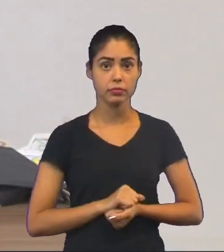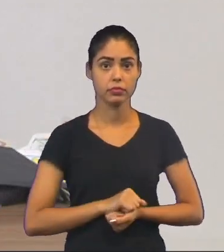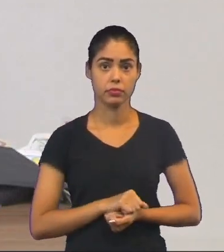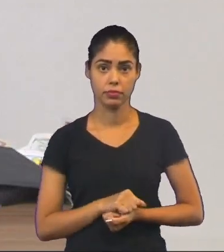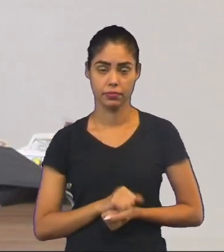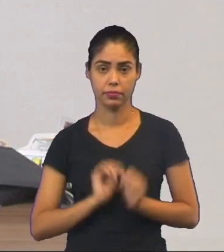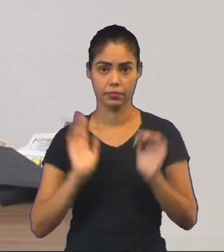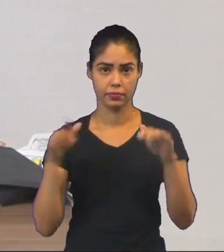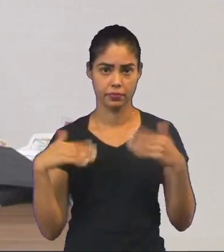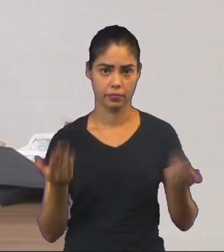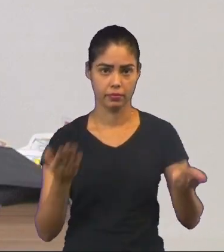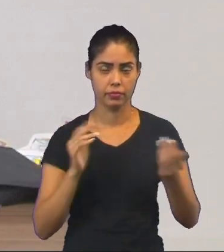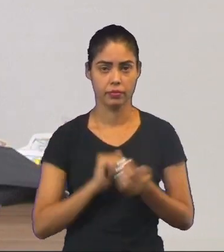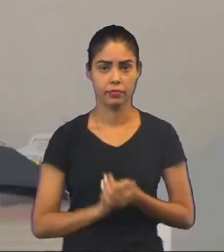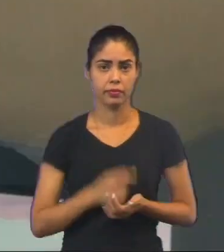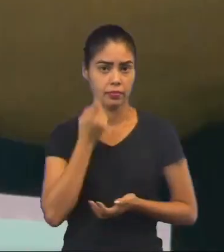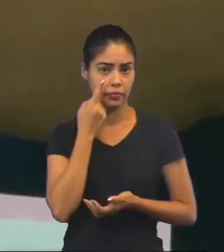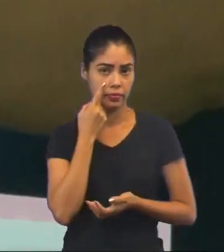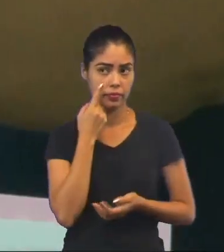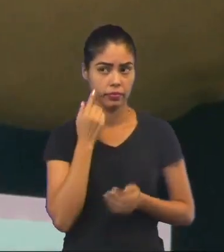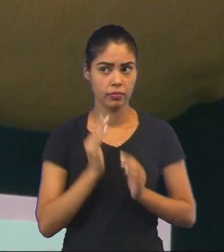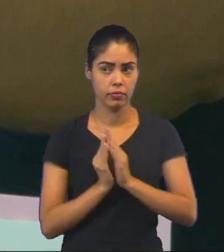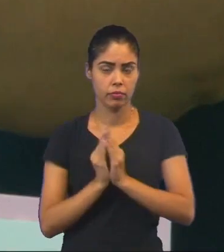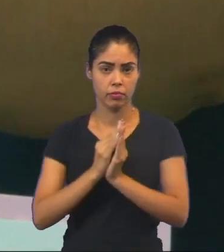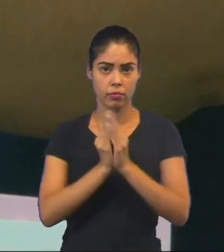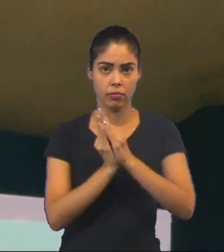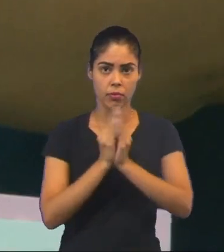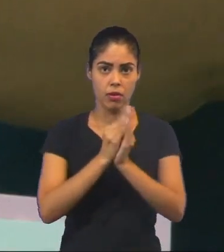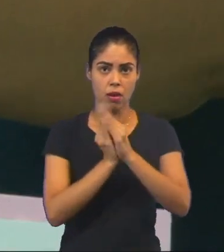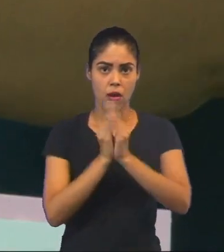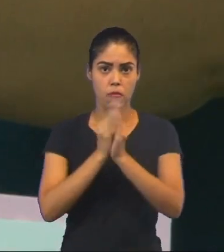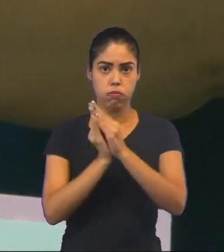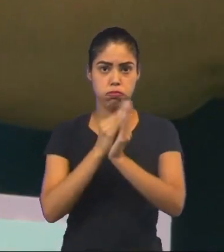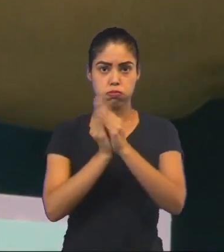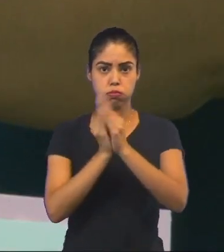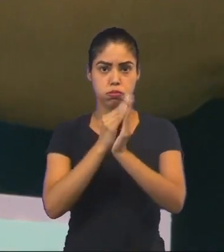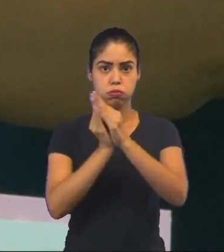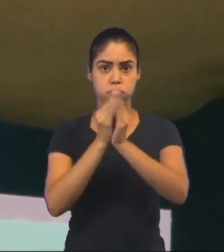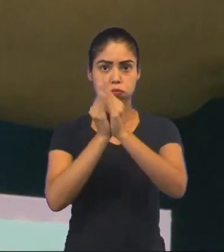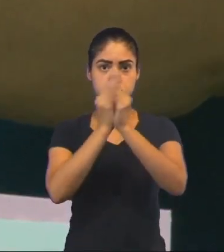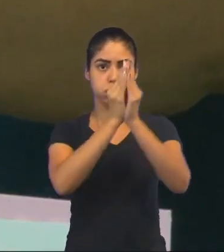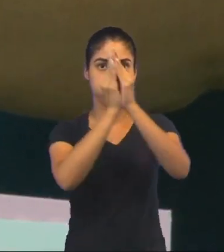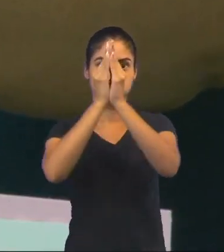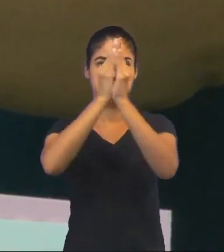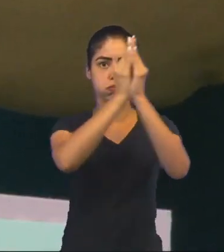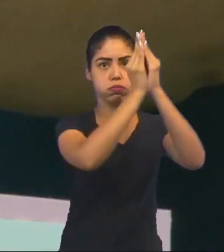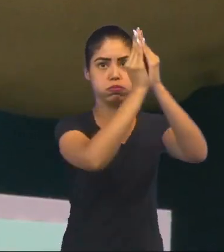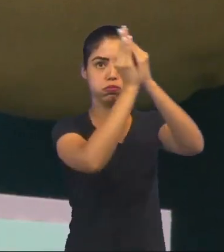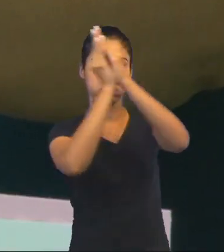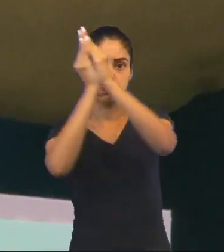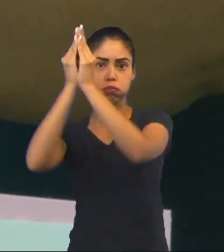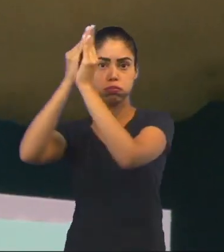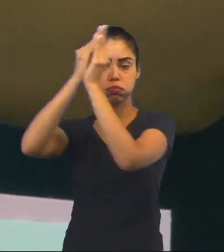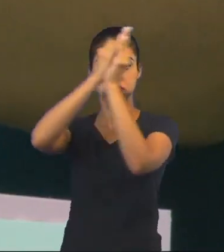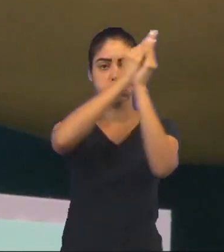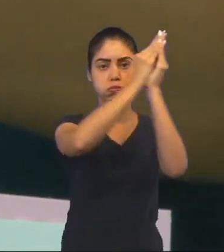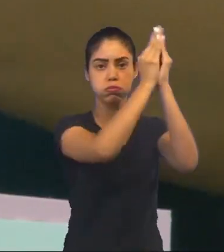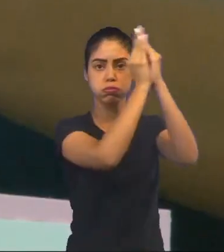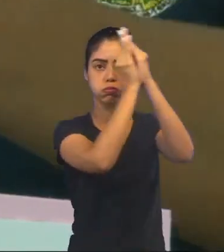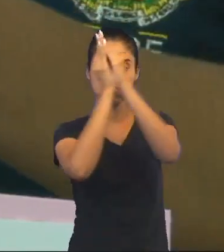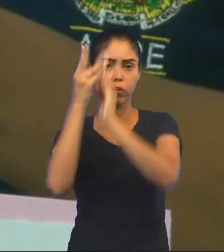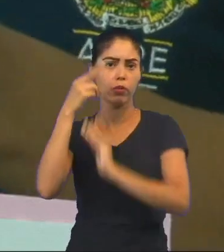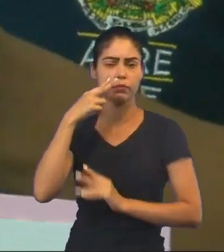aqui, qual é? Vamos observar? É o balão, isso mesmo, no Brasil não